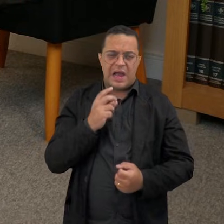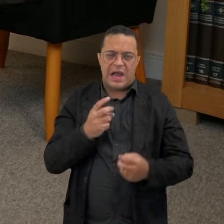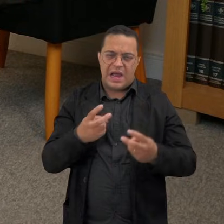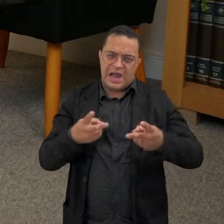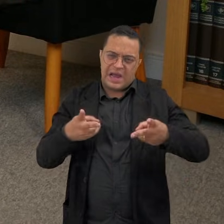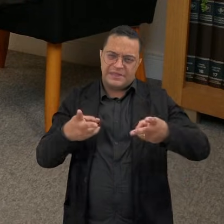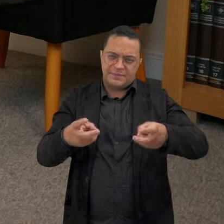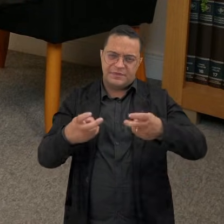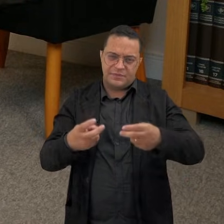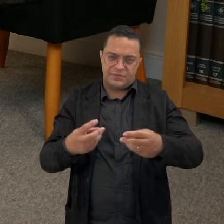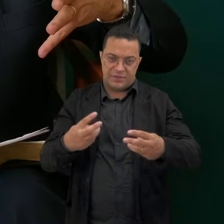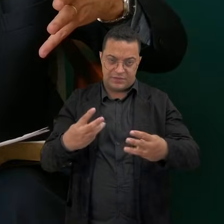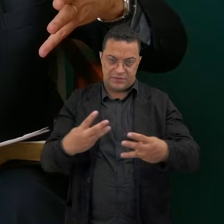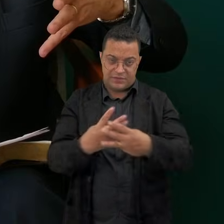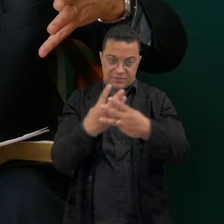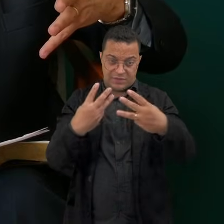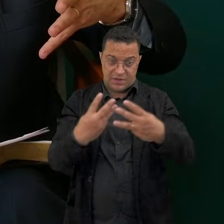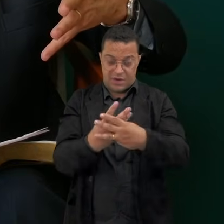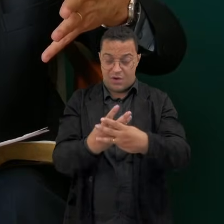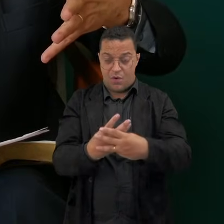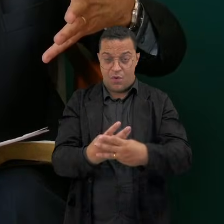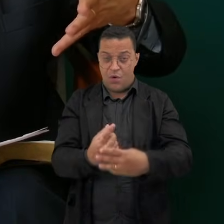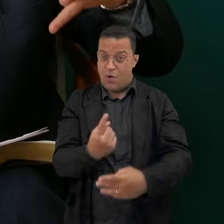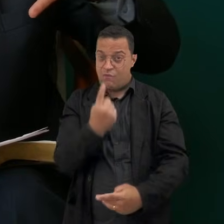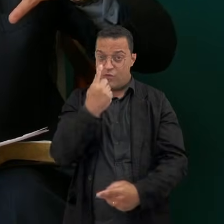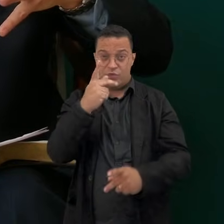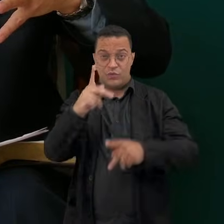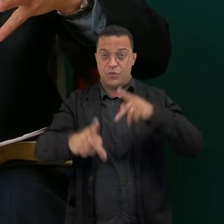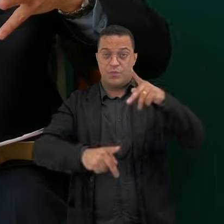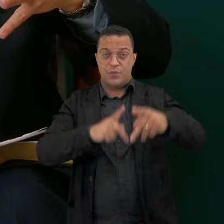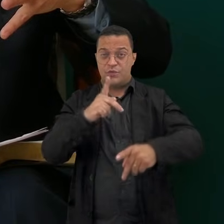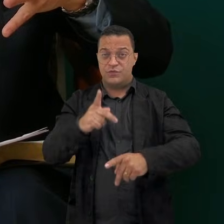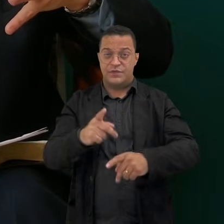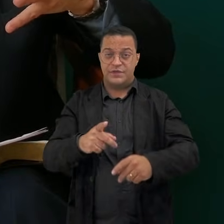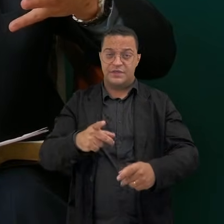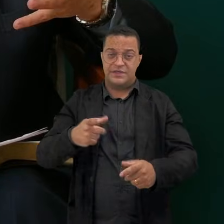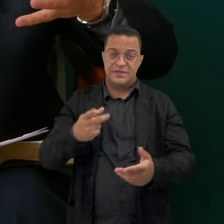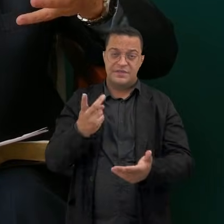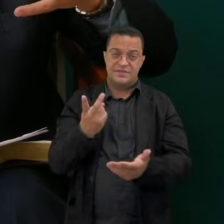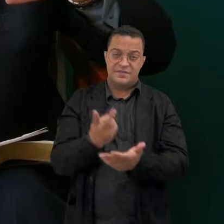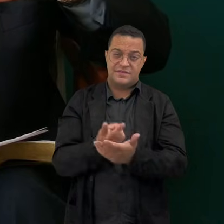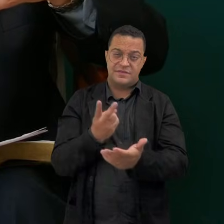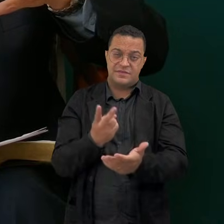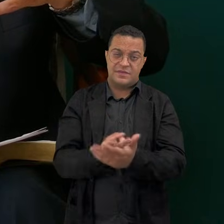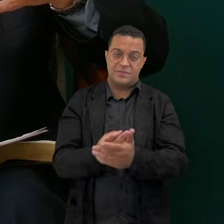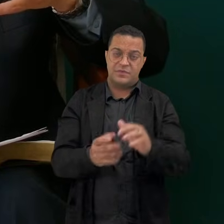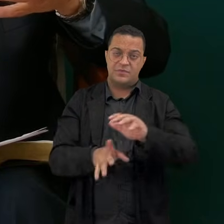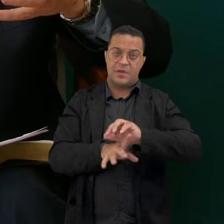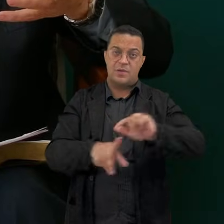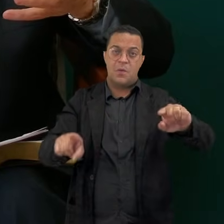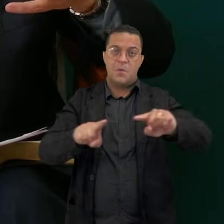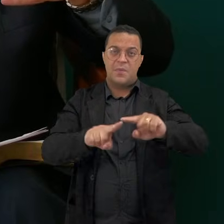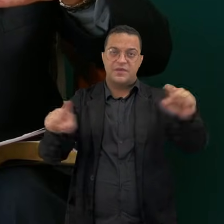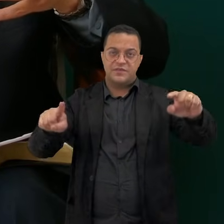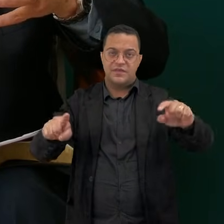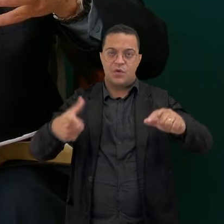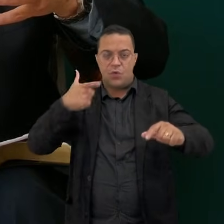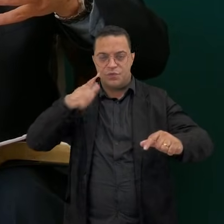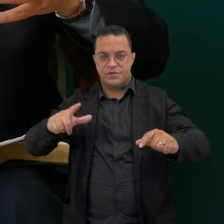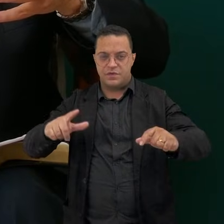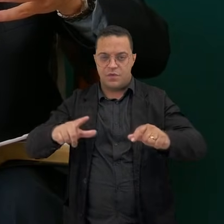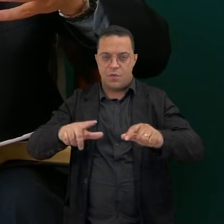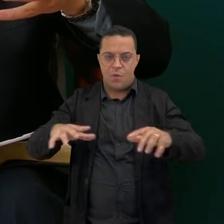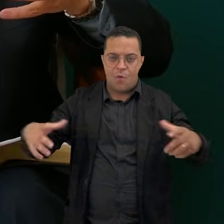Perfeito. Aconteceu com Israel, se reconstituiu. Não é só questão de voltar para a terra, é voltar para a